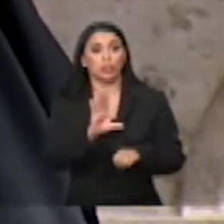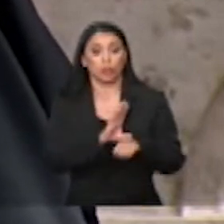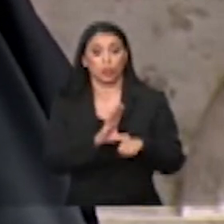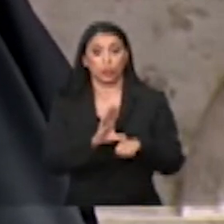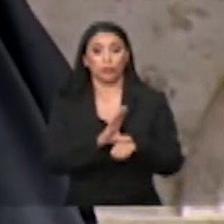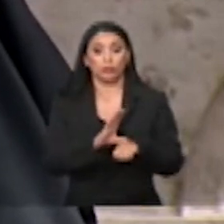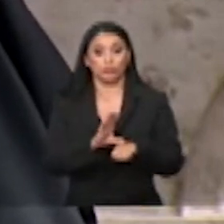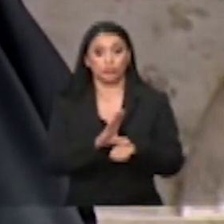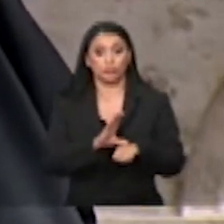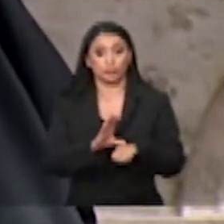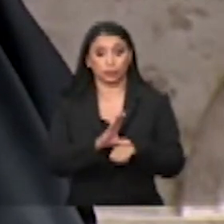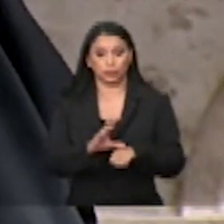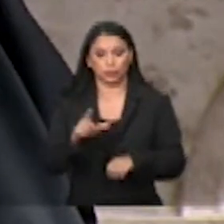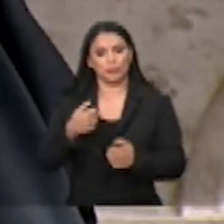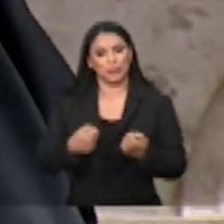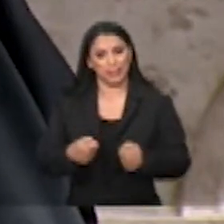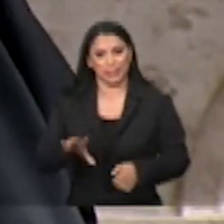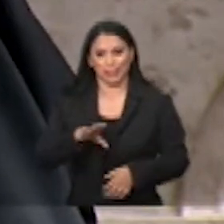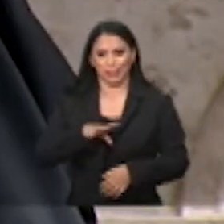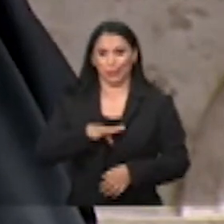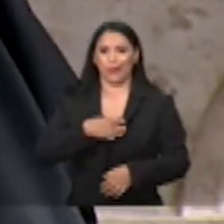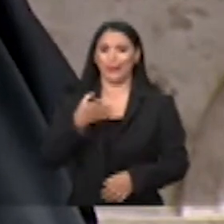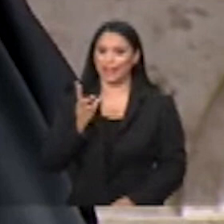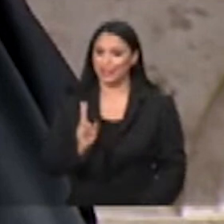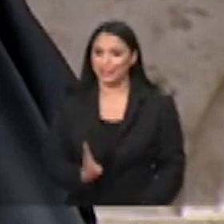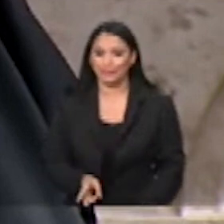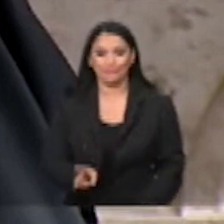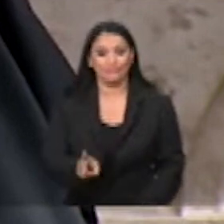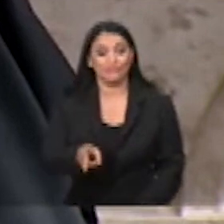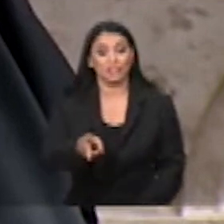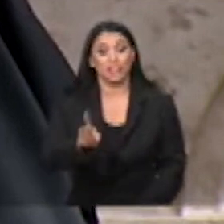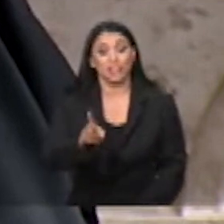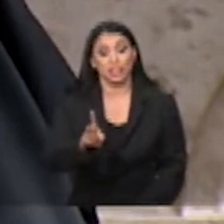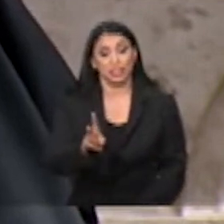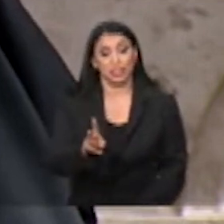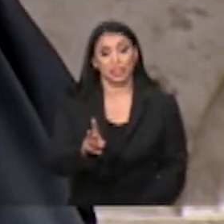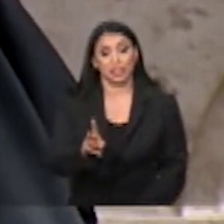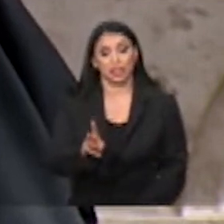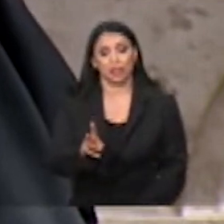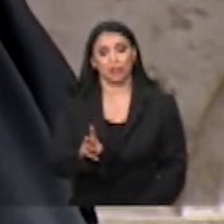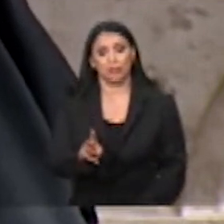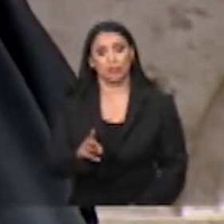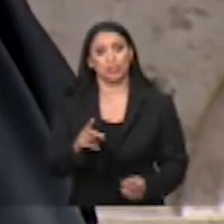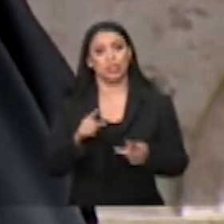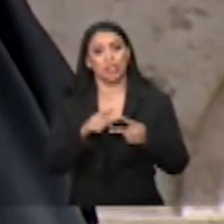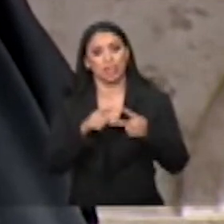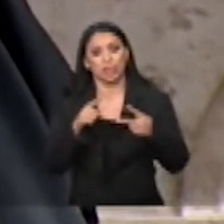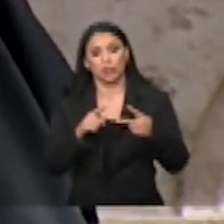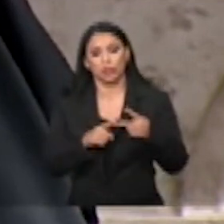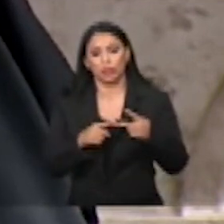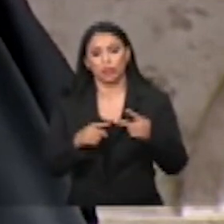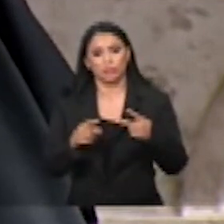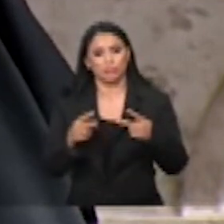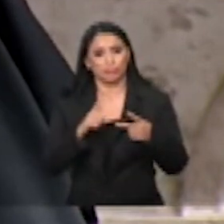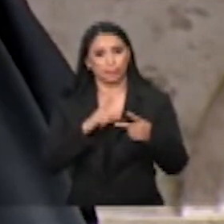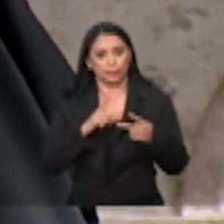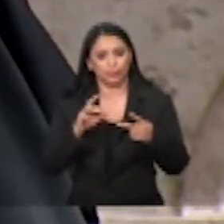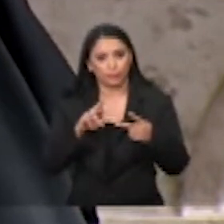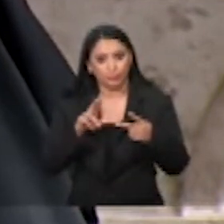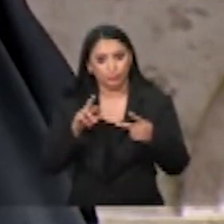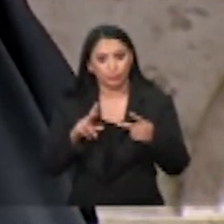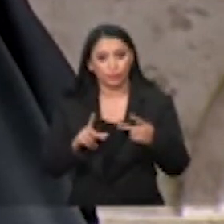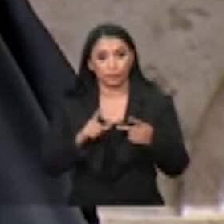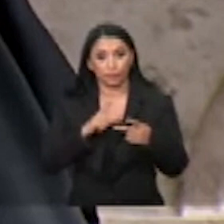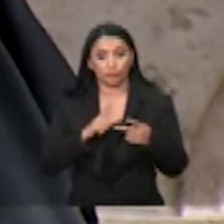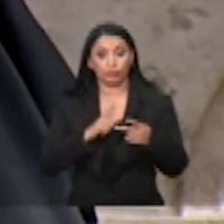Constituinte, impõe coragem permanente. Virtude contrária a dois distintos excessos que